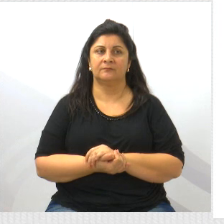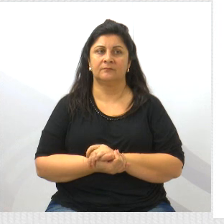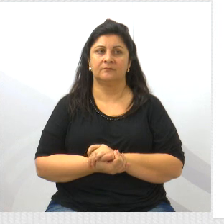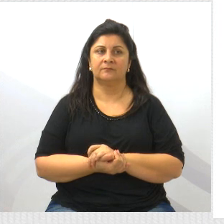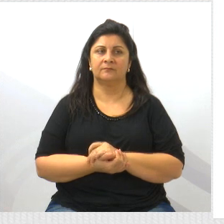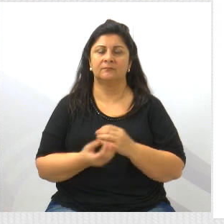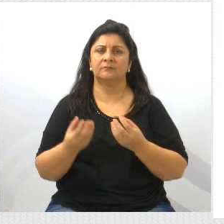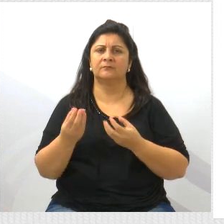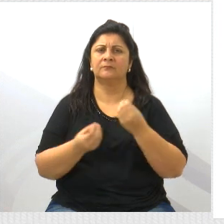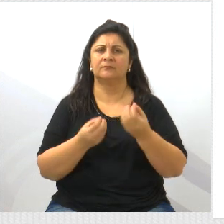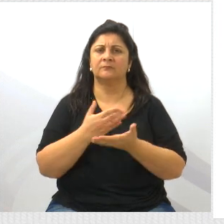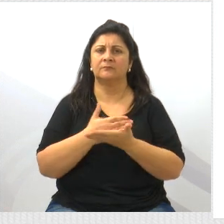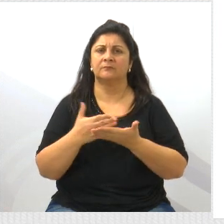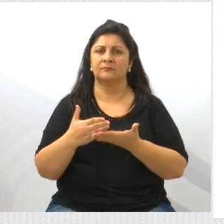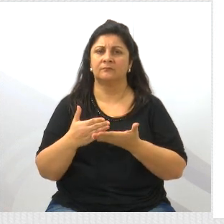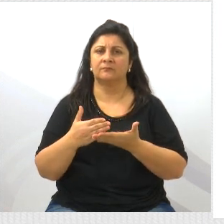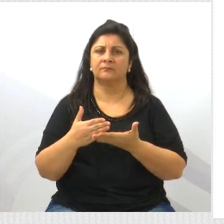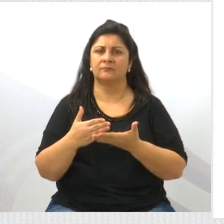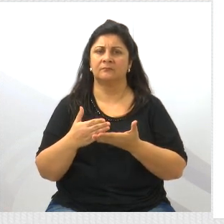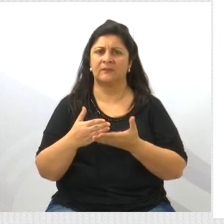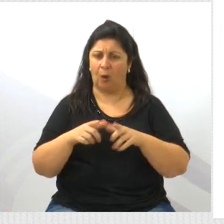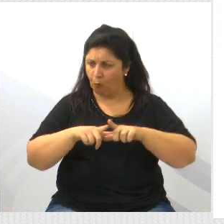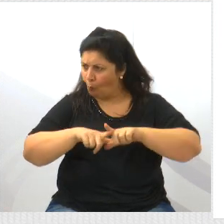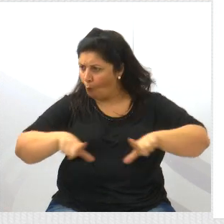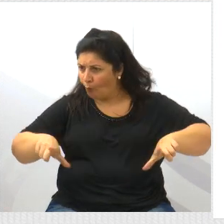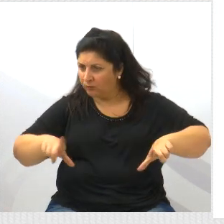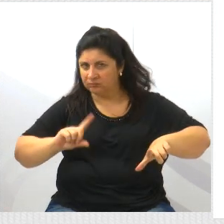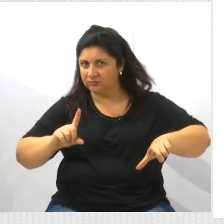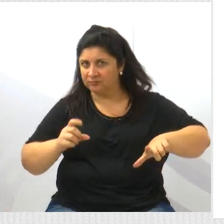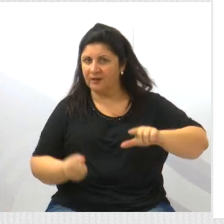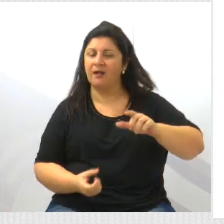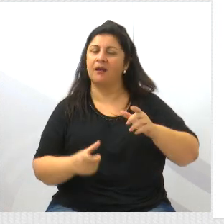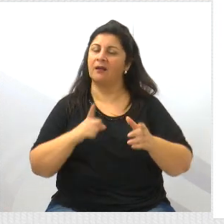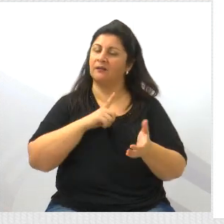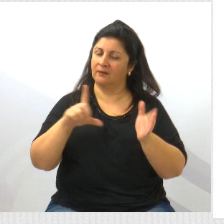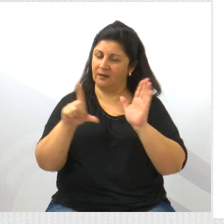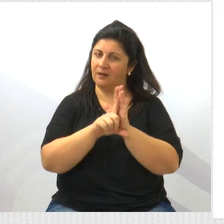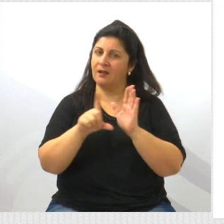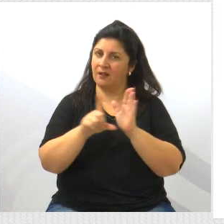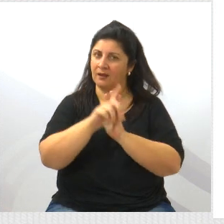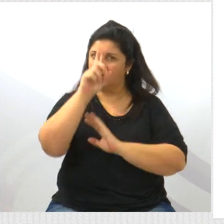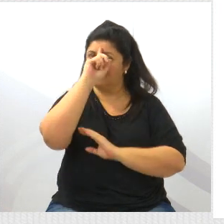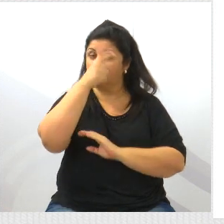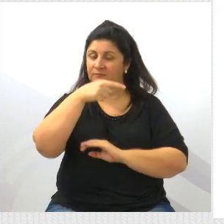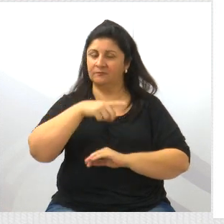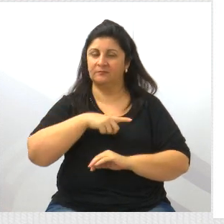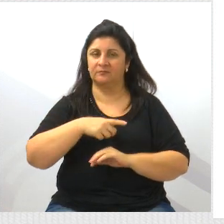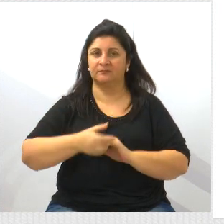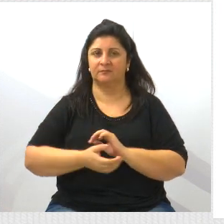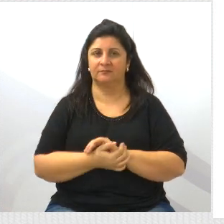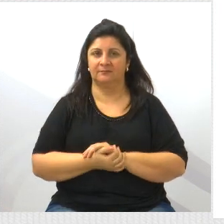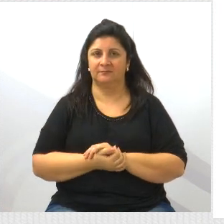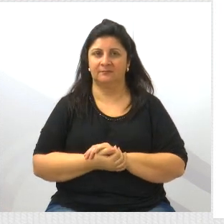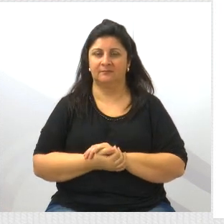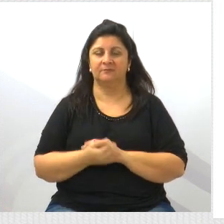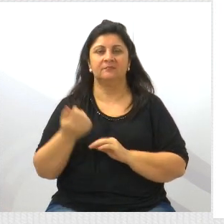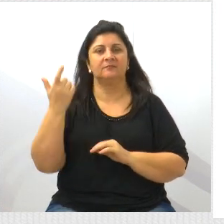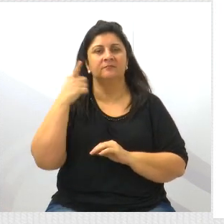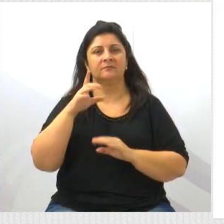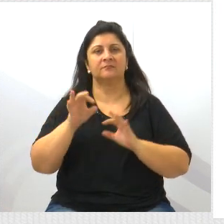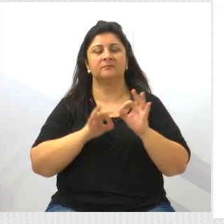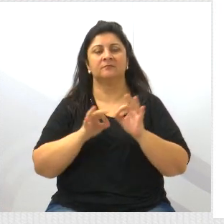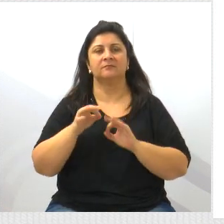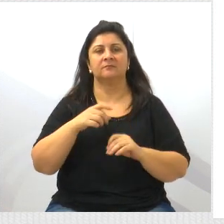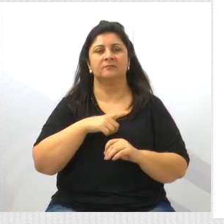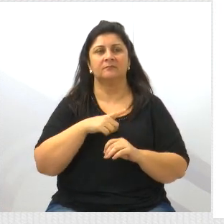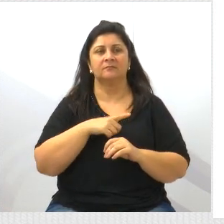Como que surgiu o Conselho? Ele não surgiu do nada, né? Como já foi falado, tem uma lei que exige. E, para esse Conselho funcionar, nós